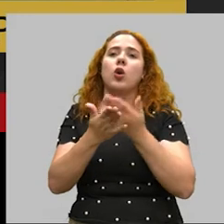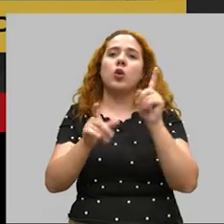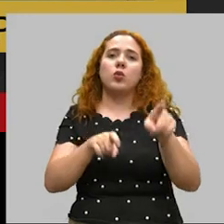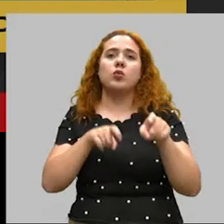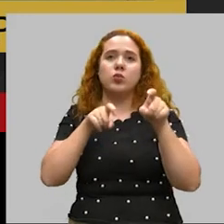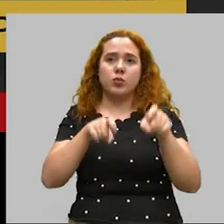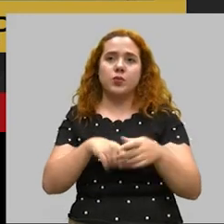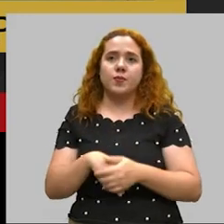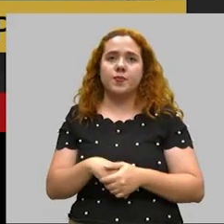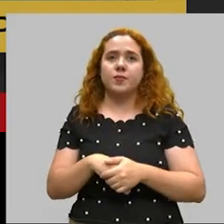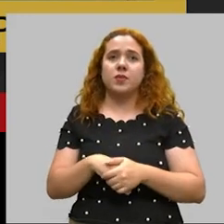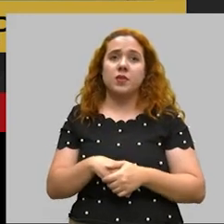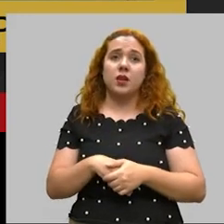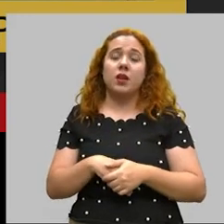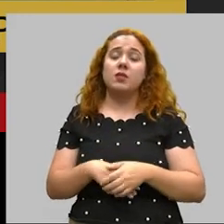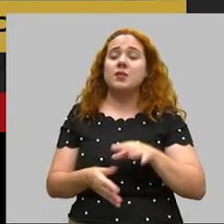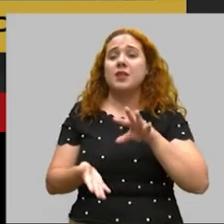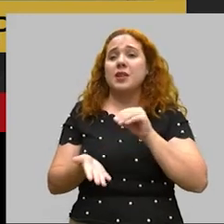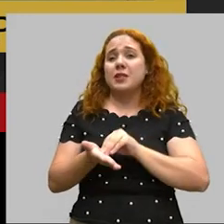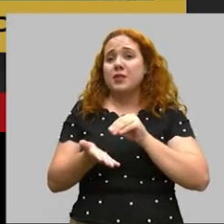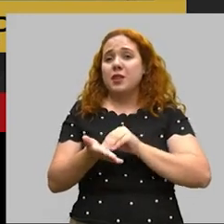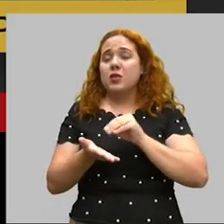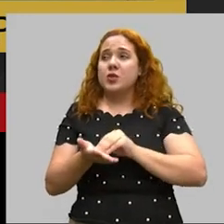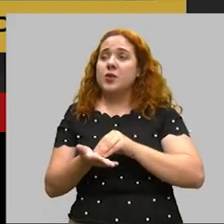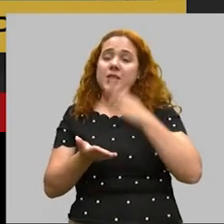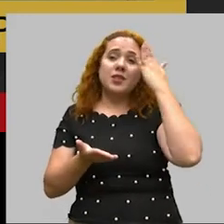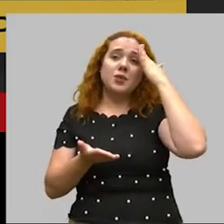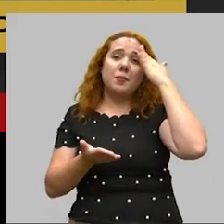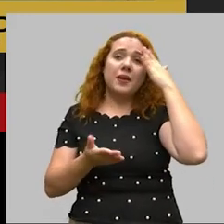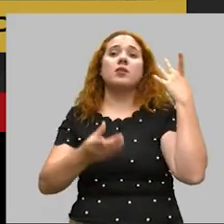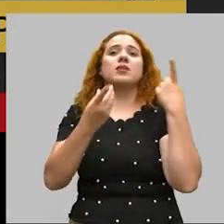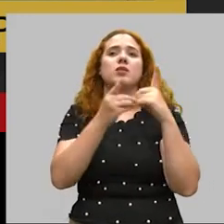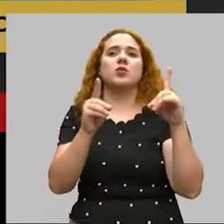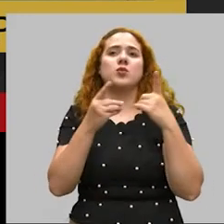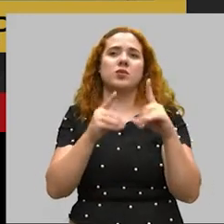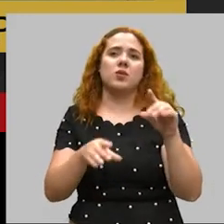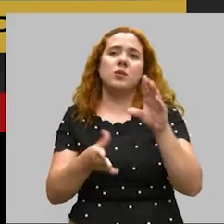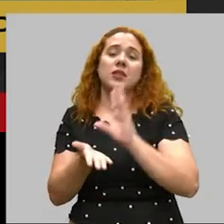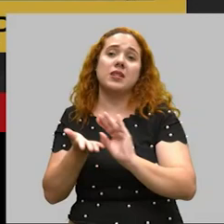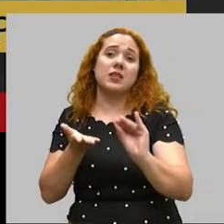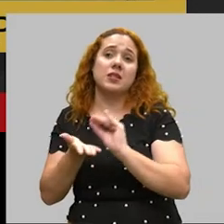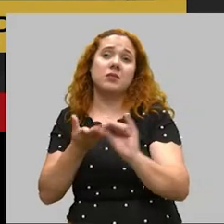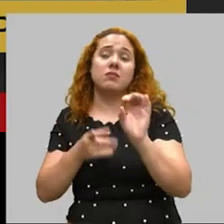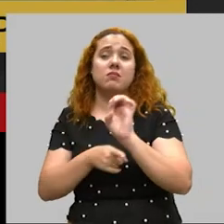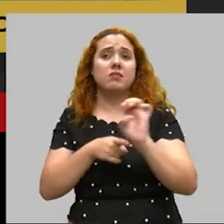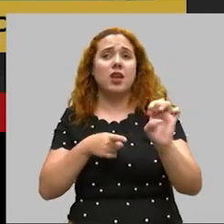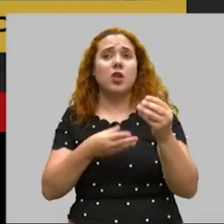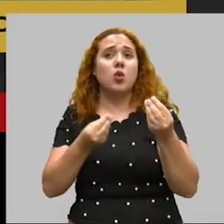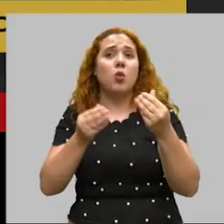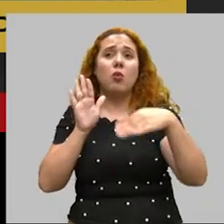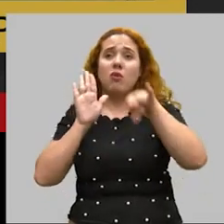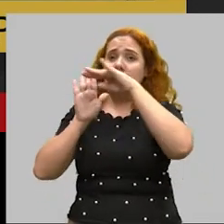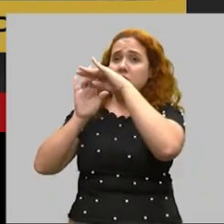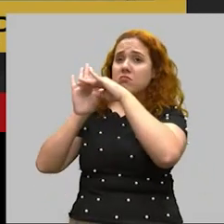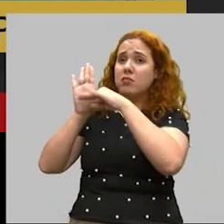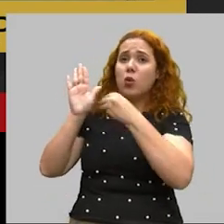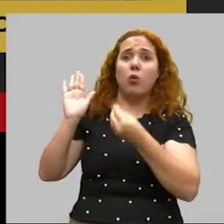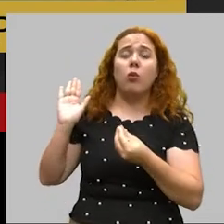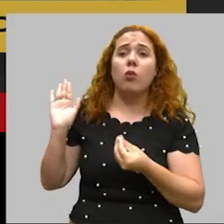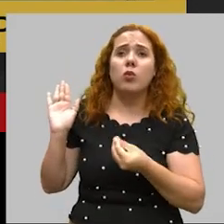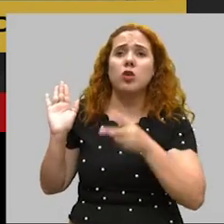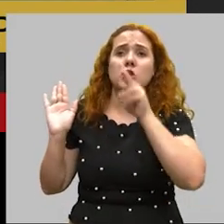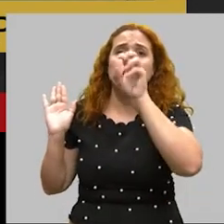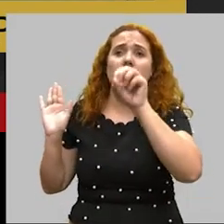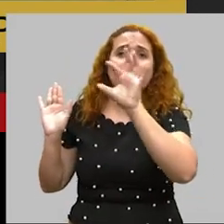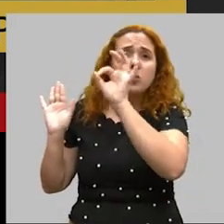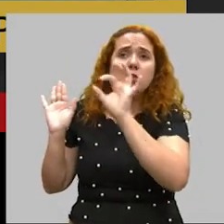que eu acho que falta a gente realmente discutir na na Secretaria Estadual como que se dá a classificação a gente entende que a classificação é por 50%